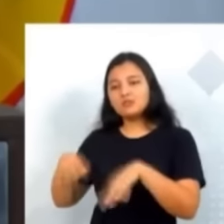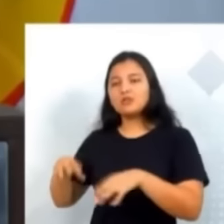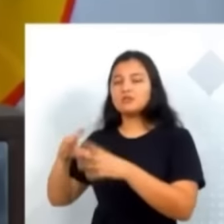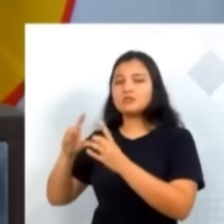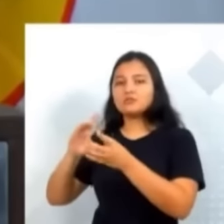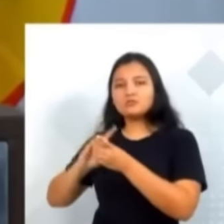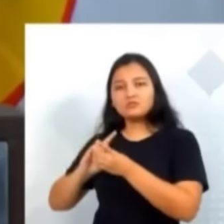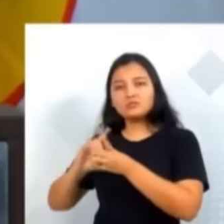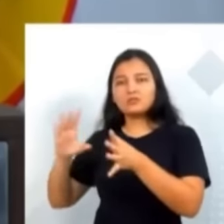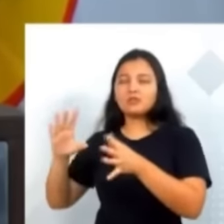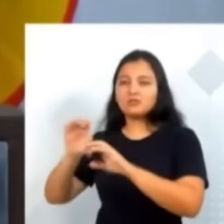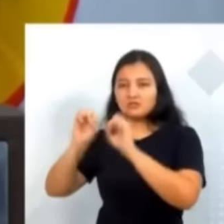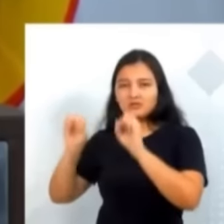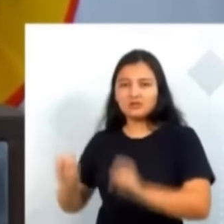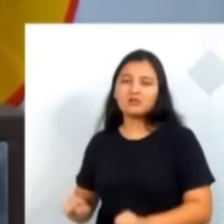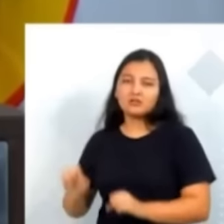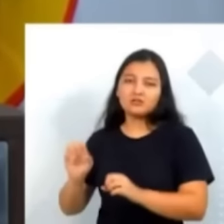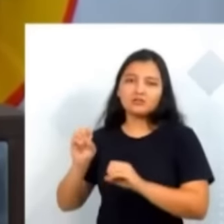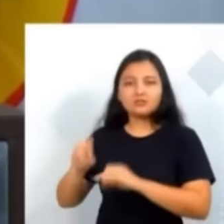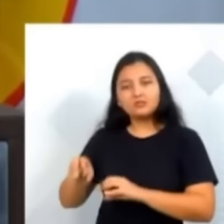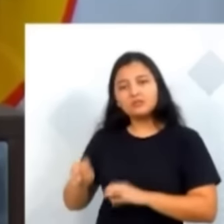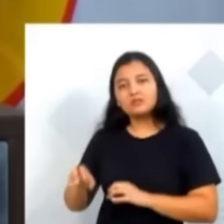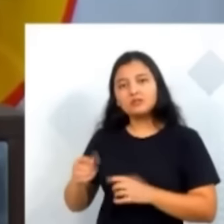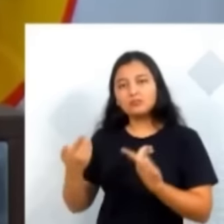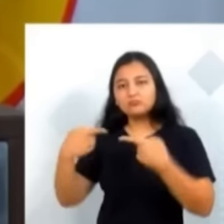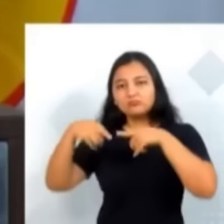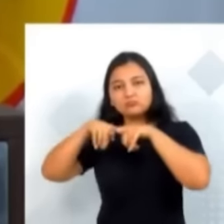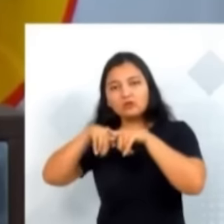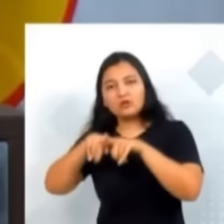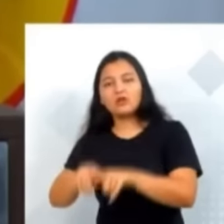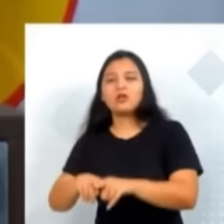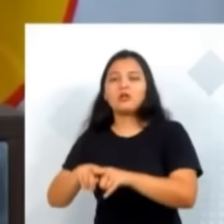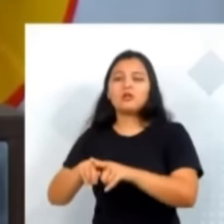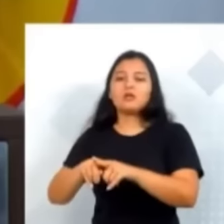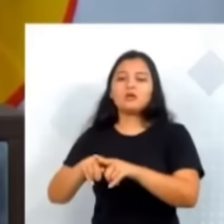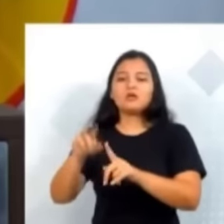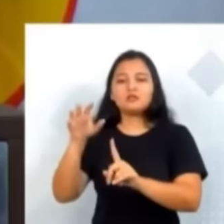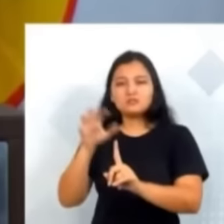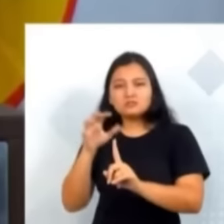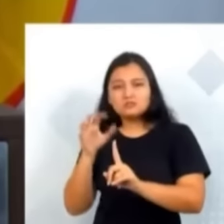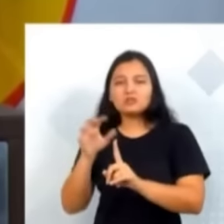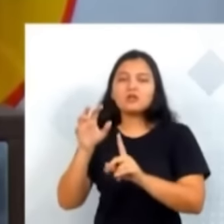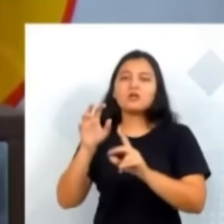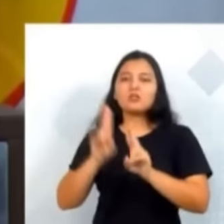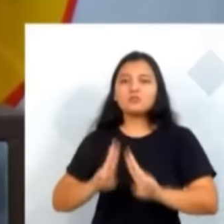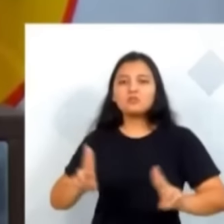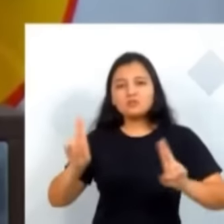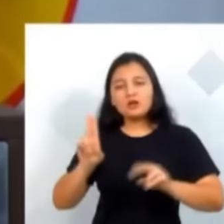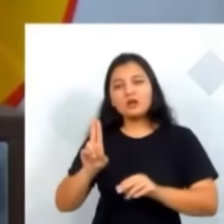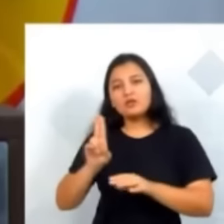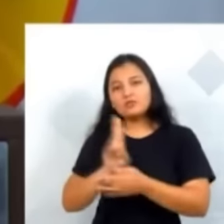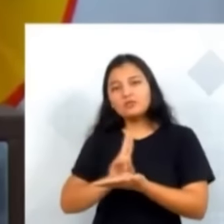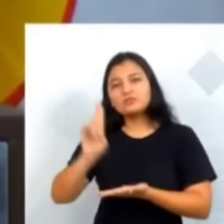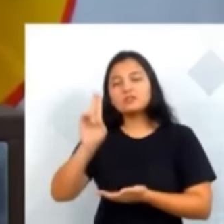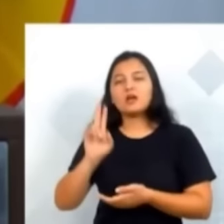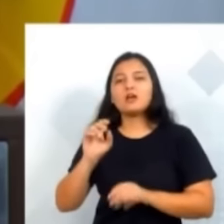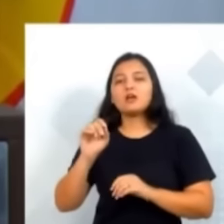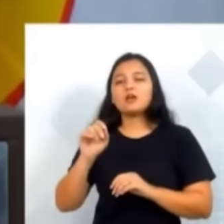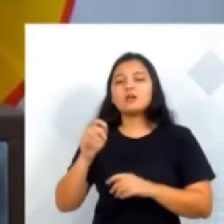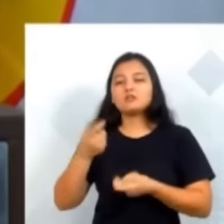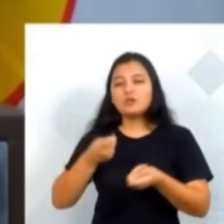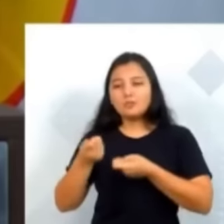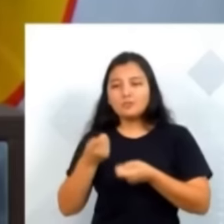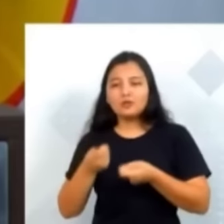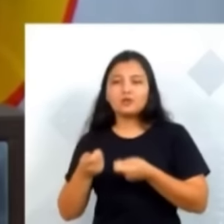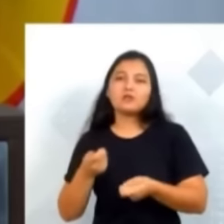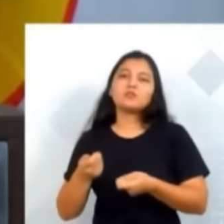acerca da educação. Após aparelharem as universidades, a mídia, e controlarem quais trabalhos